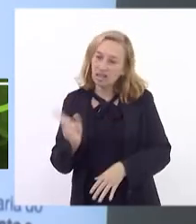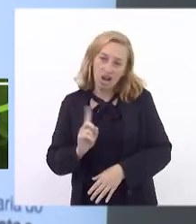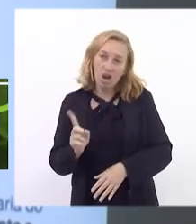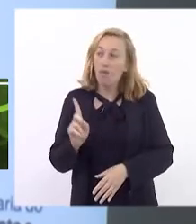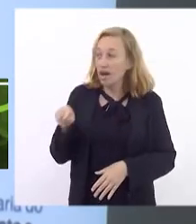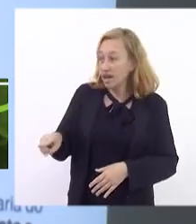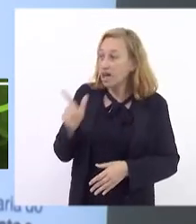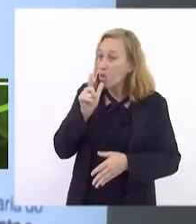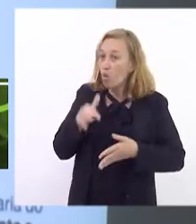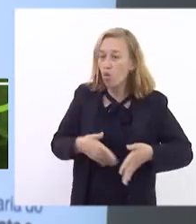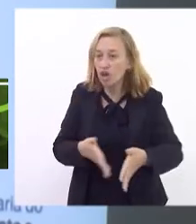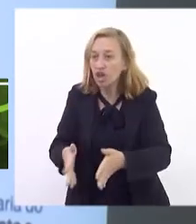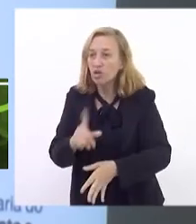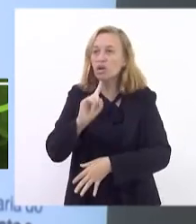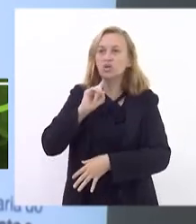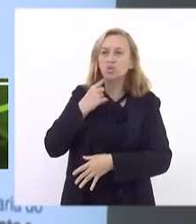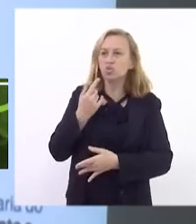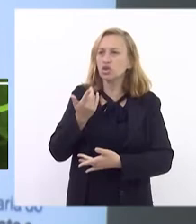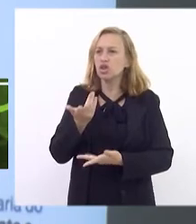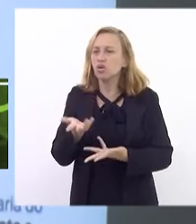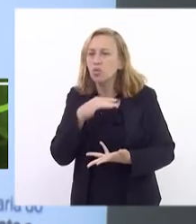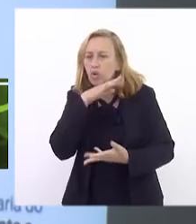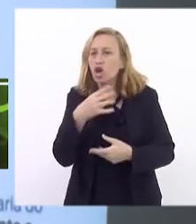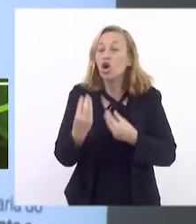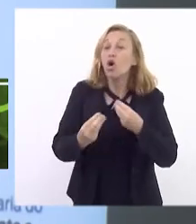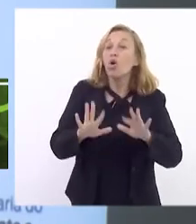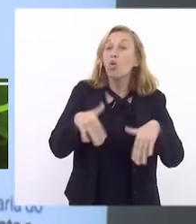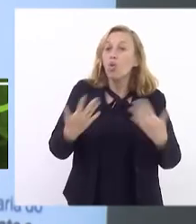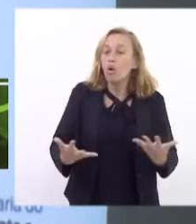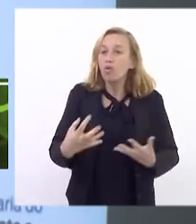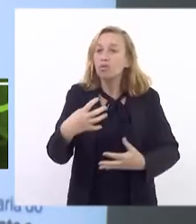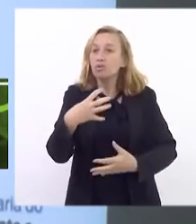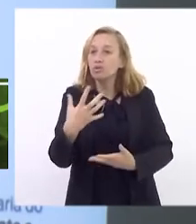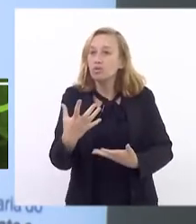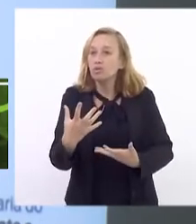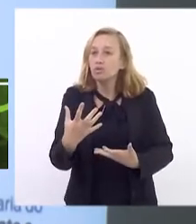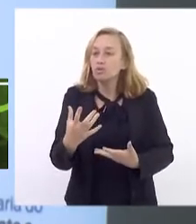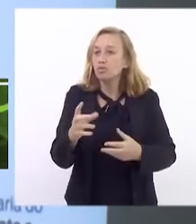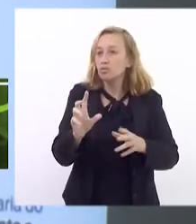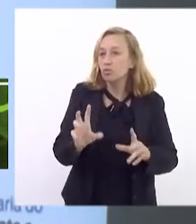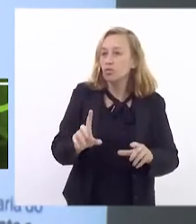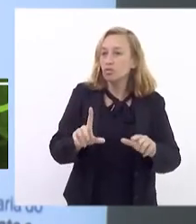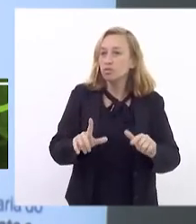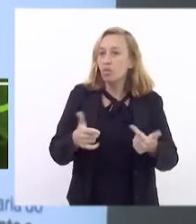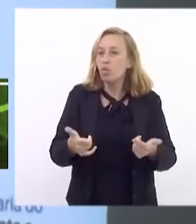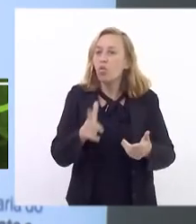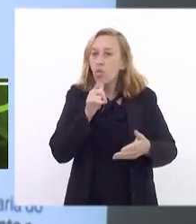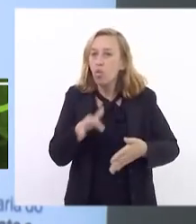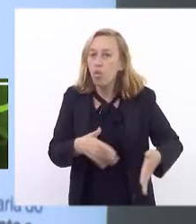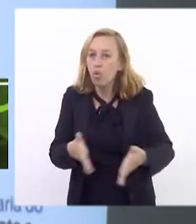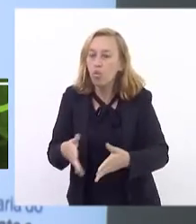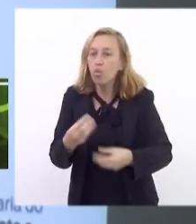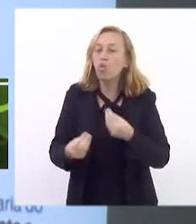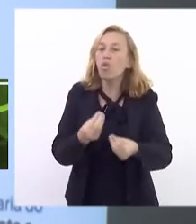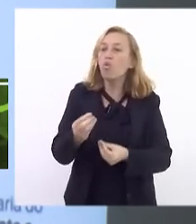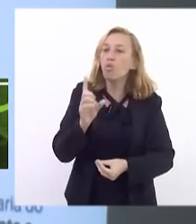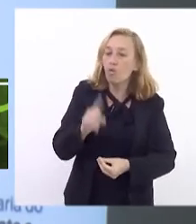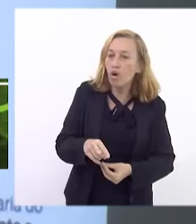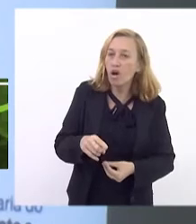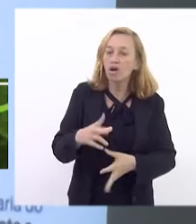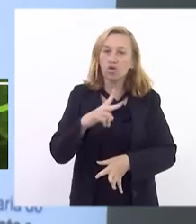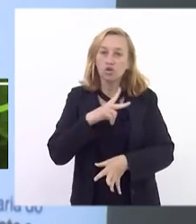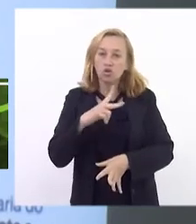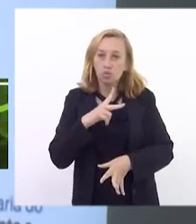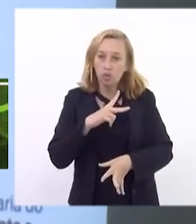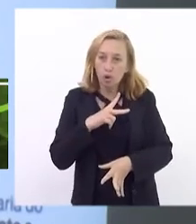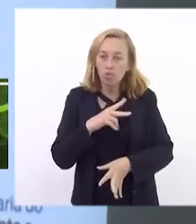o rio alaga. Qual é a questão do rio aqui? A questão da água. Então, a gente vai implantar mini laboratórios para os próprios alunos, junto